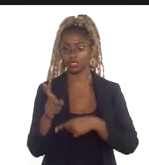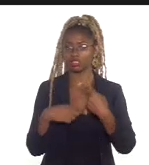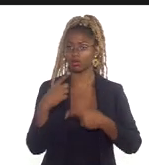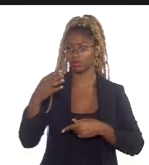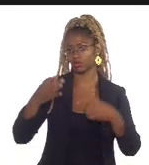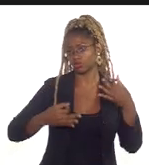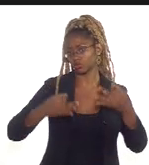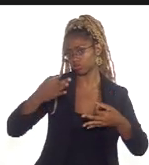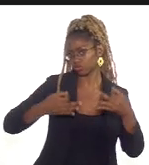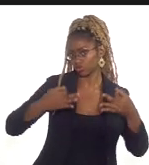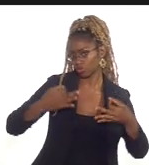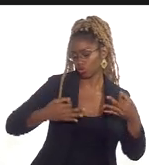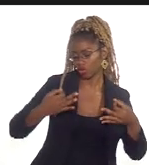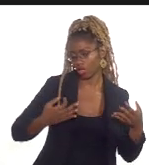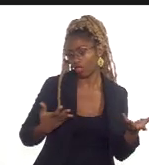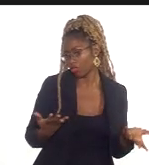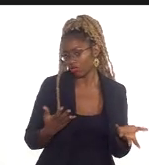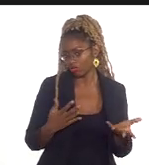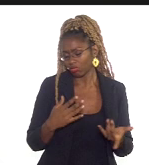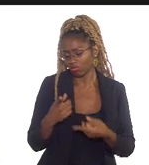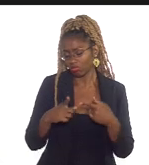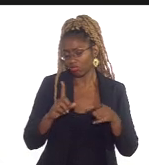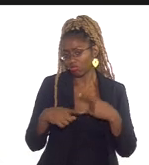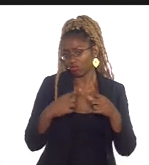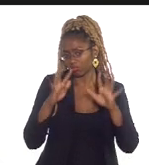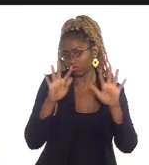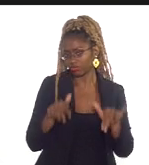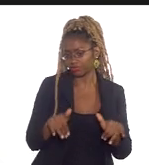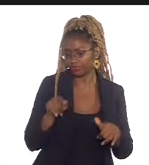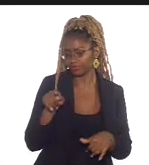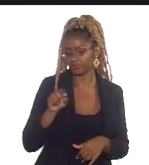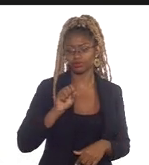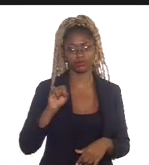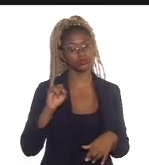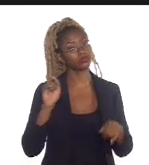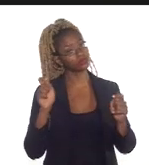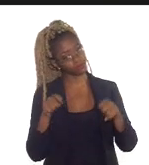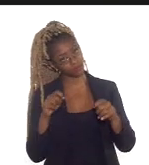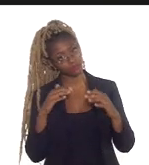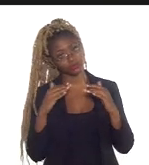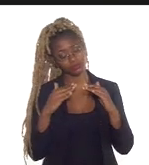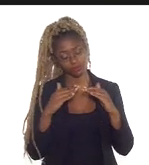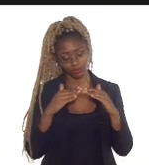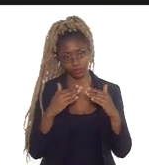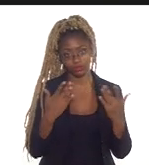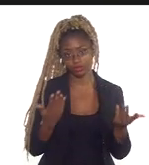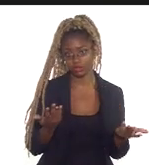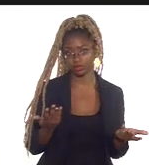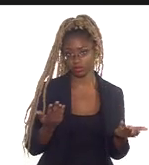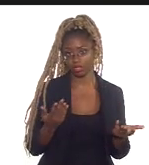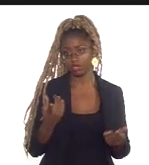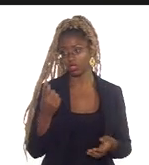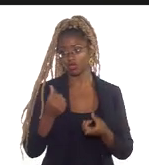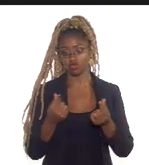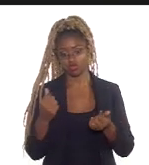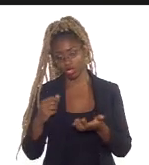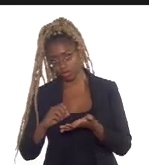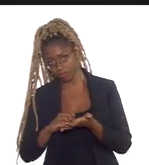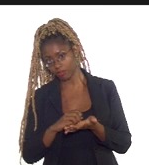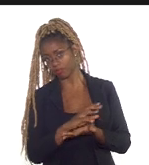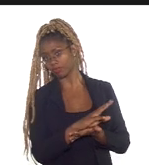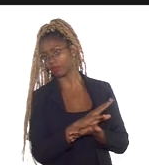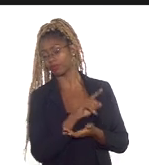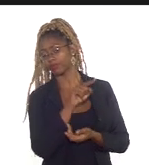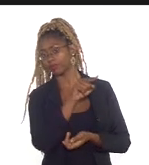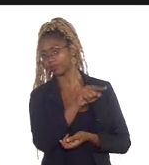julgado e por fim, se for procedente, os recursos vão ser repassados, né?